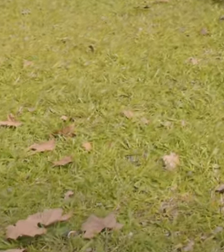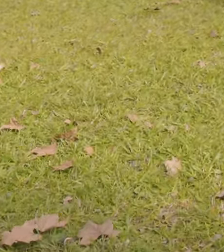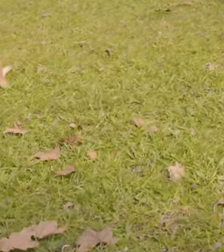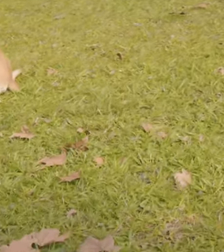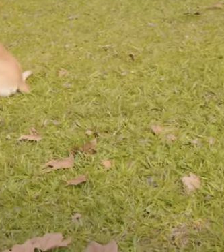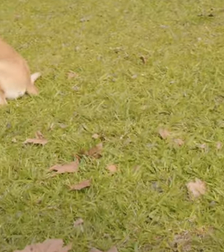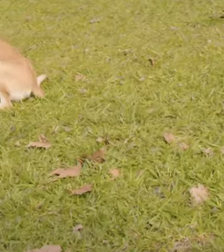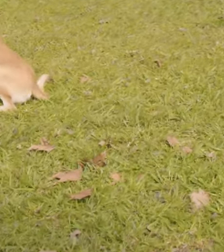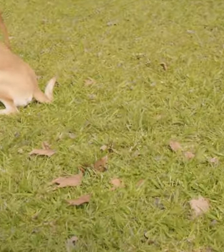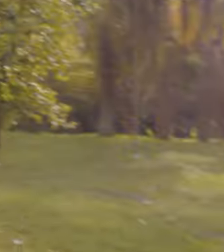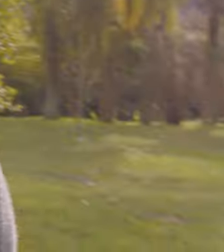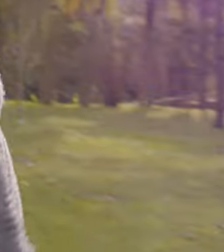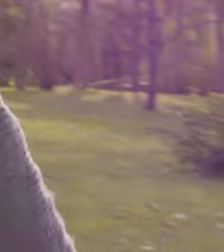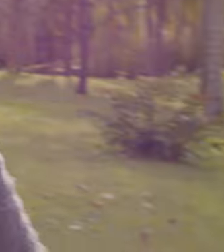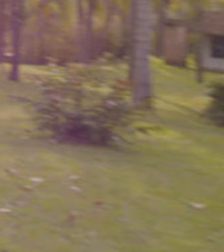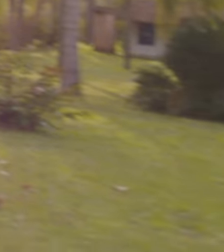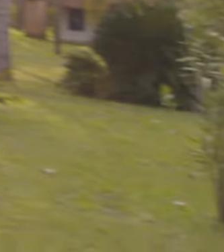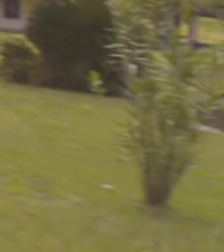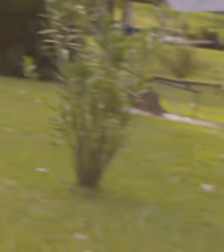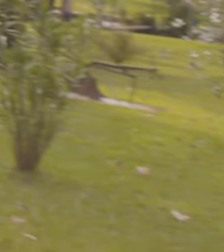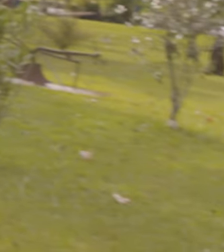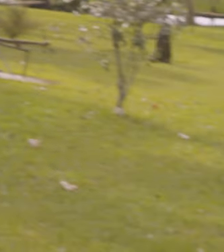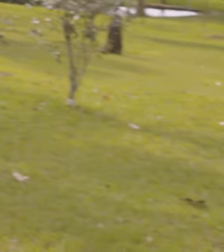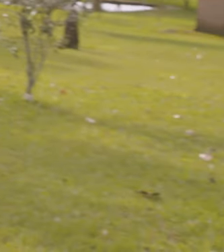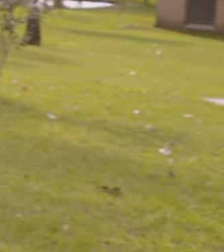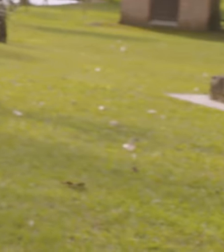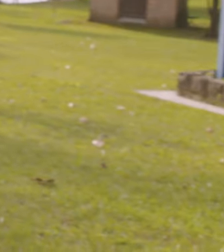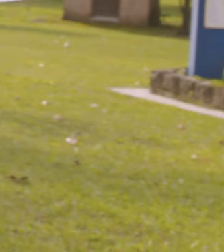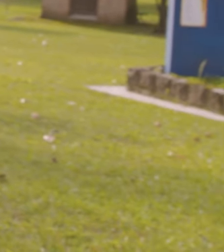Daniel acaricia dois cães João anda pelo local